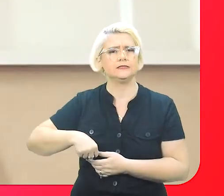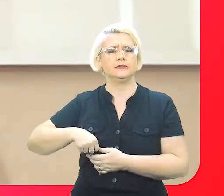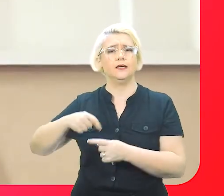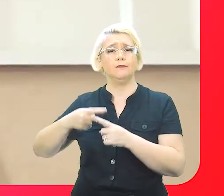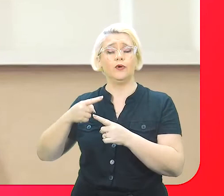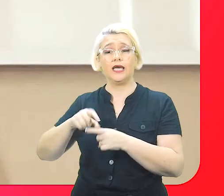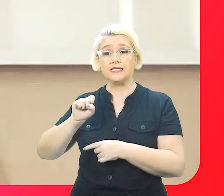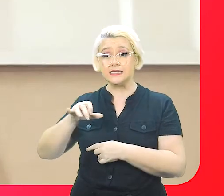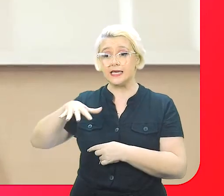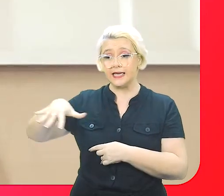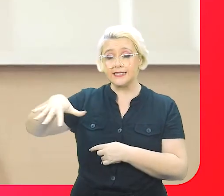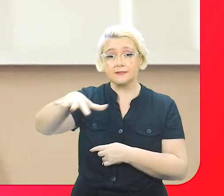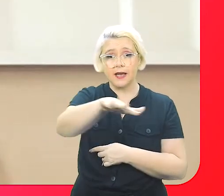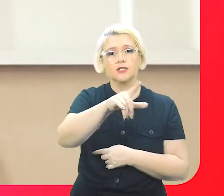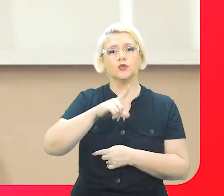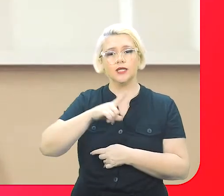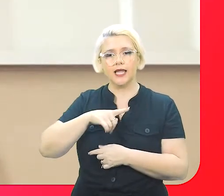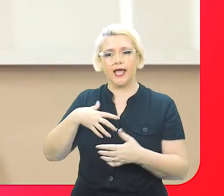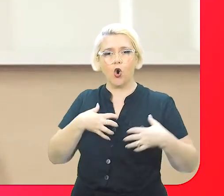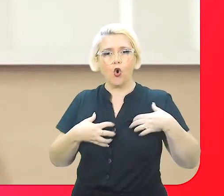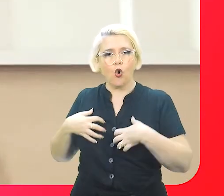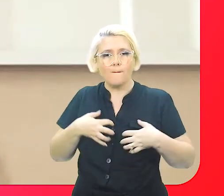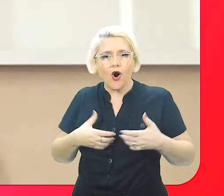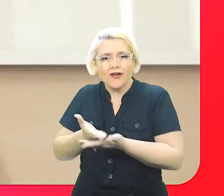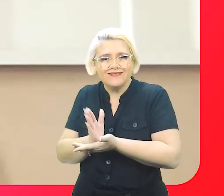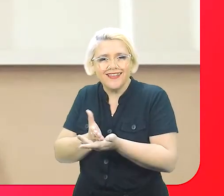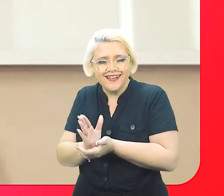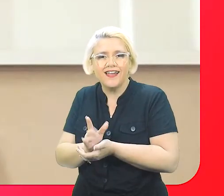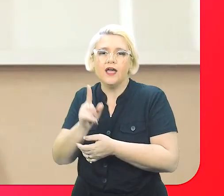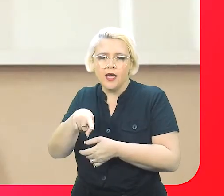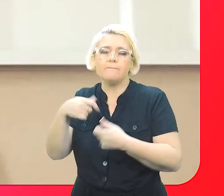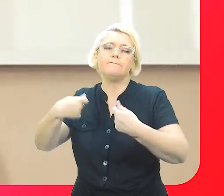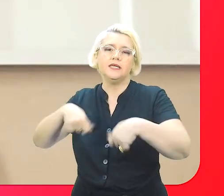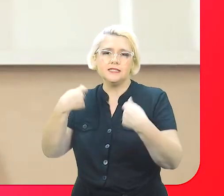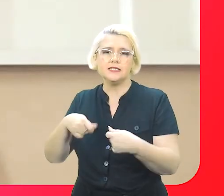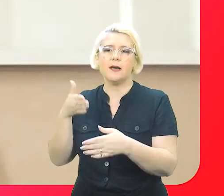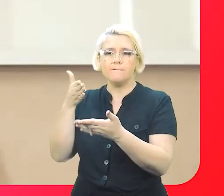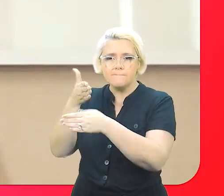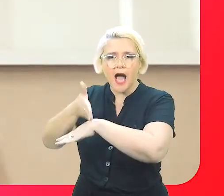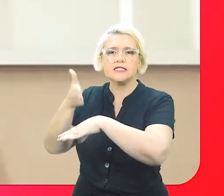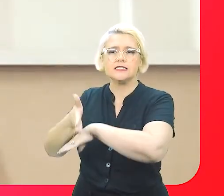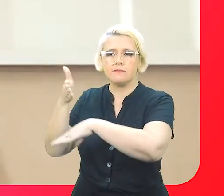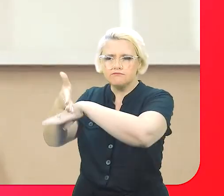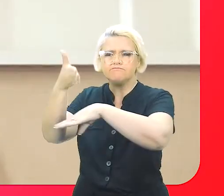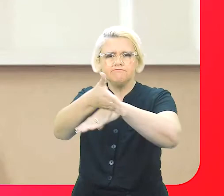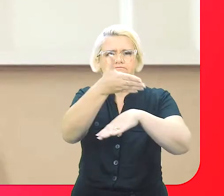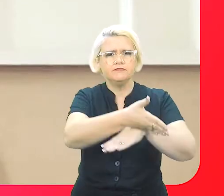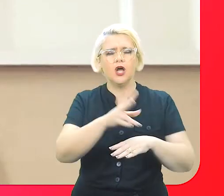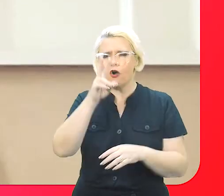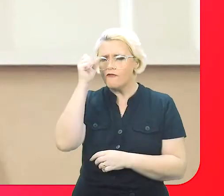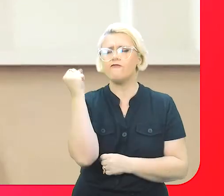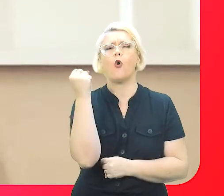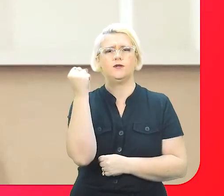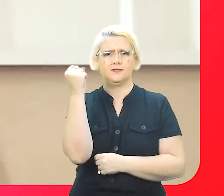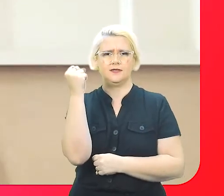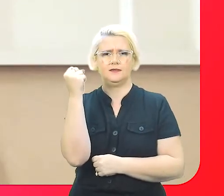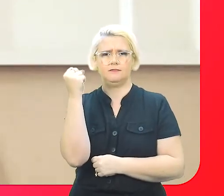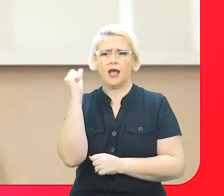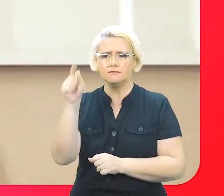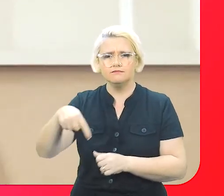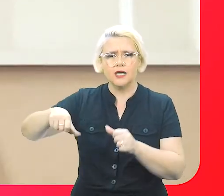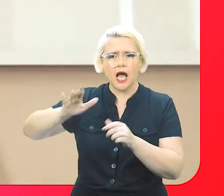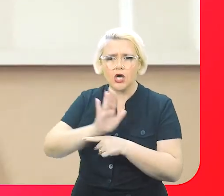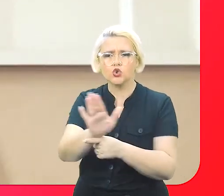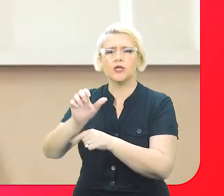porque se esses espaços estão trazendo desconforto, eles precisam que a gente tenha força suficiente para